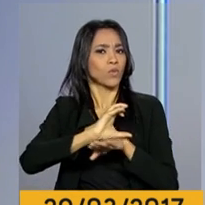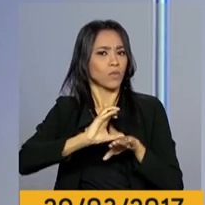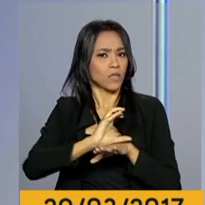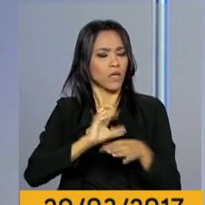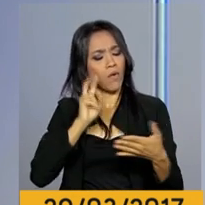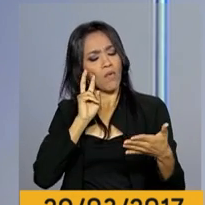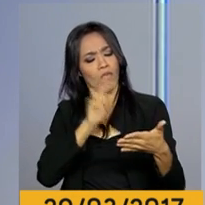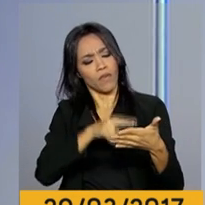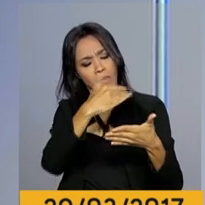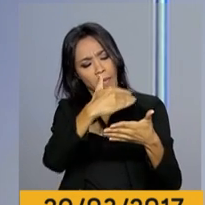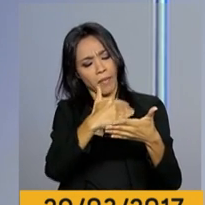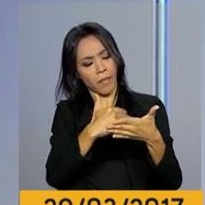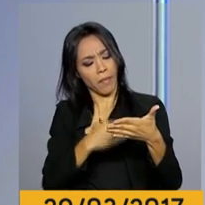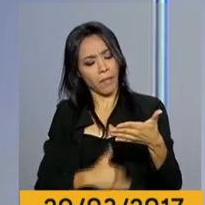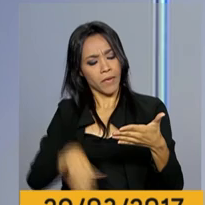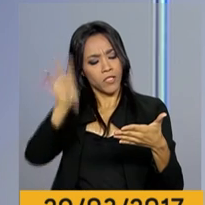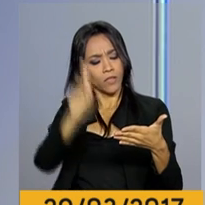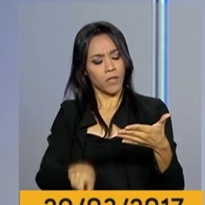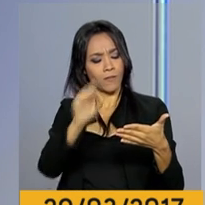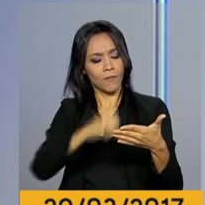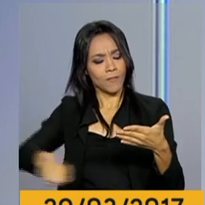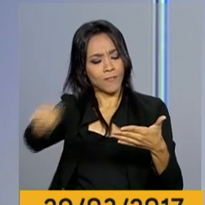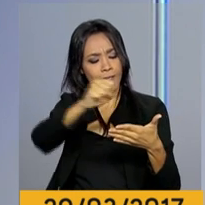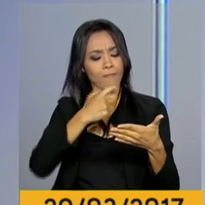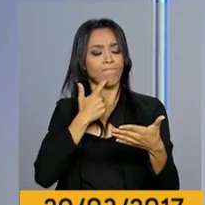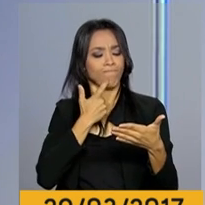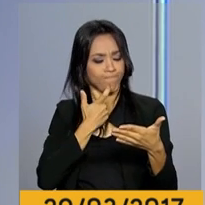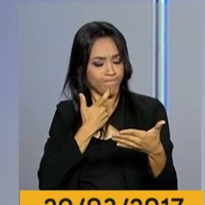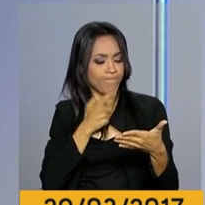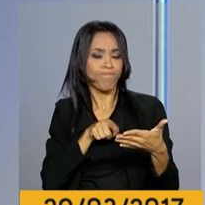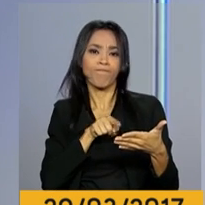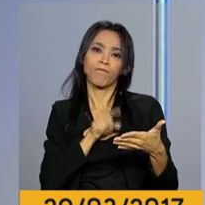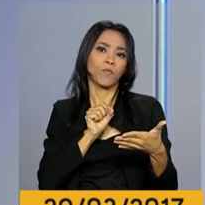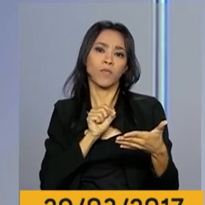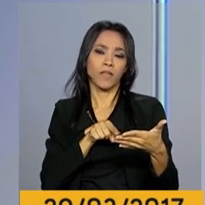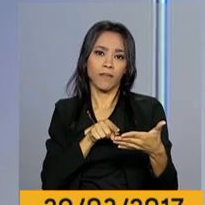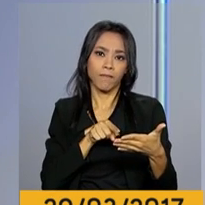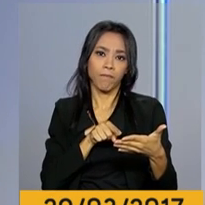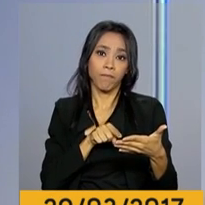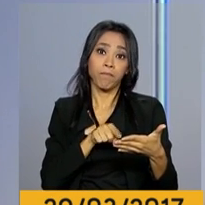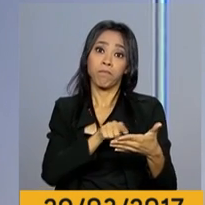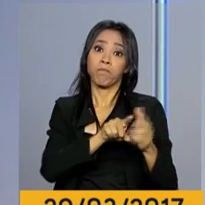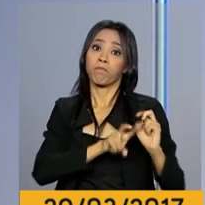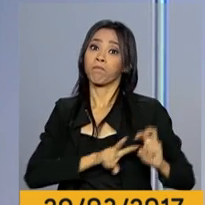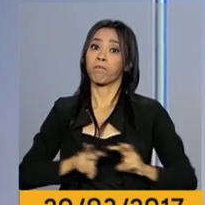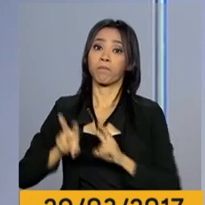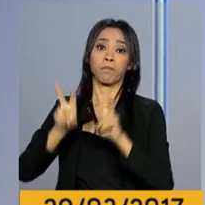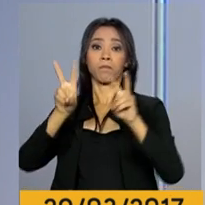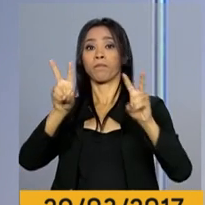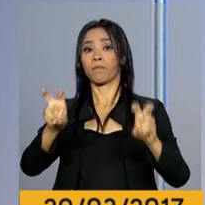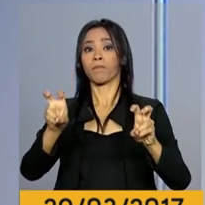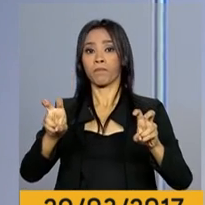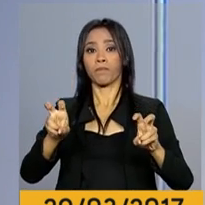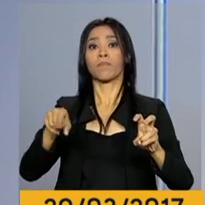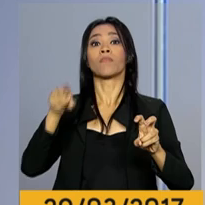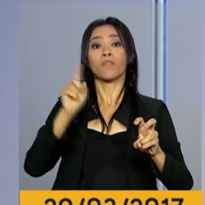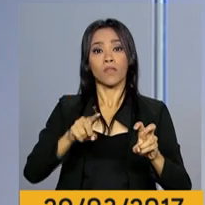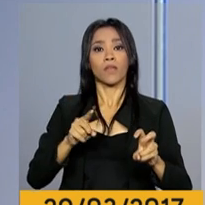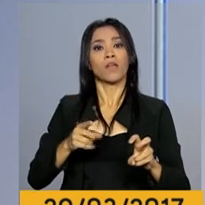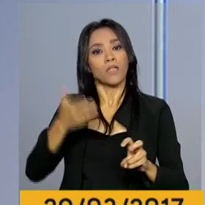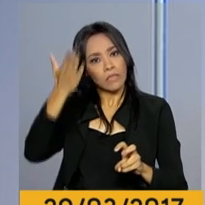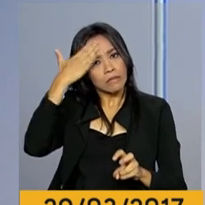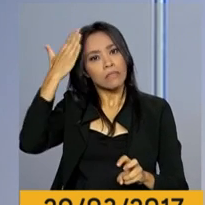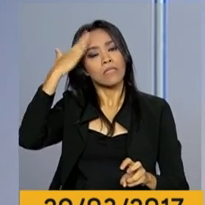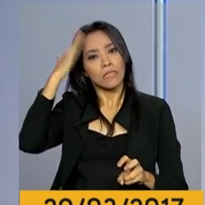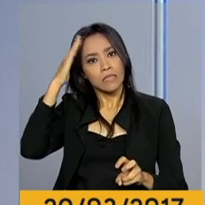entre os direitos sociais está entre eles o reconhecimento das convenções e